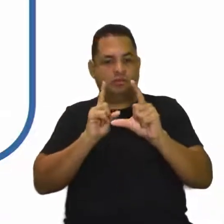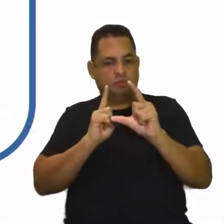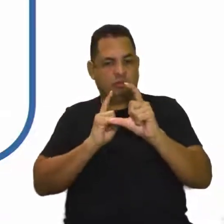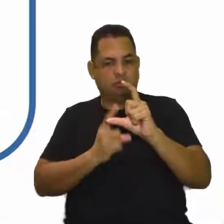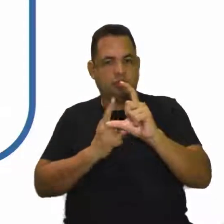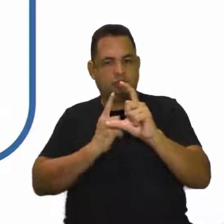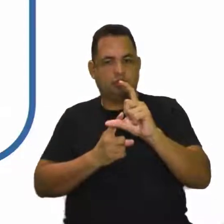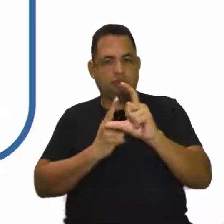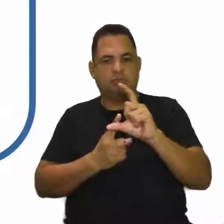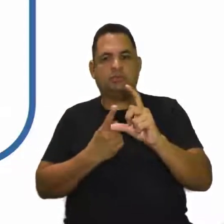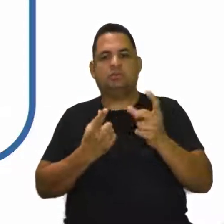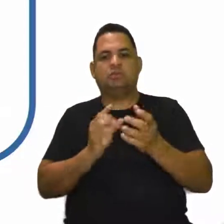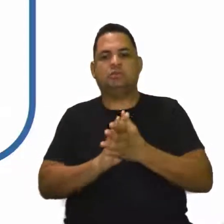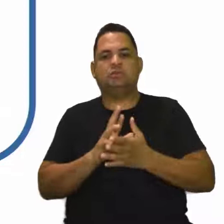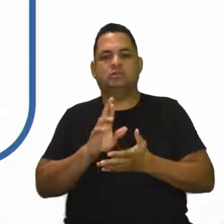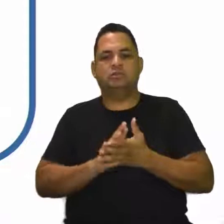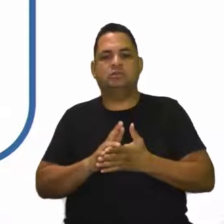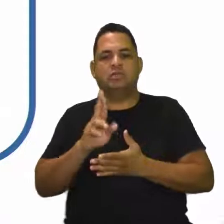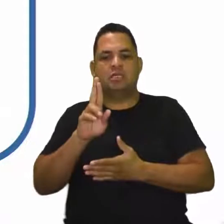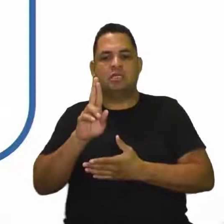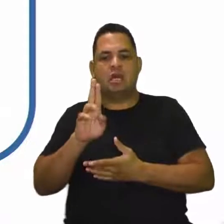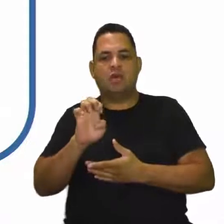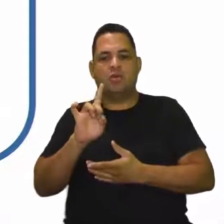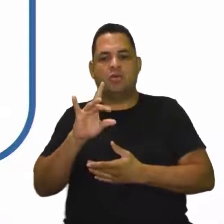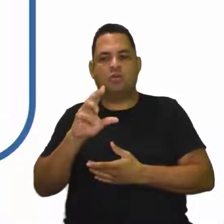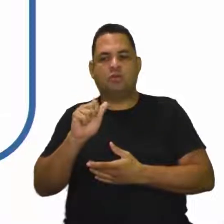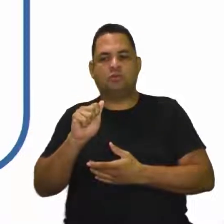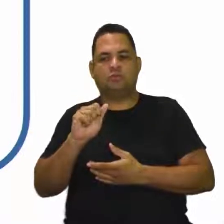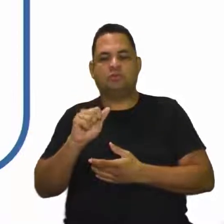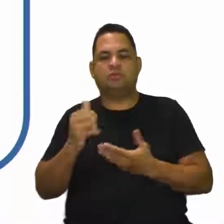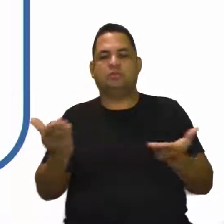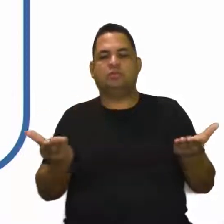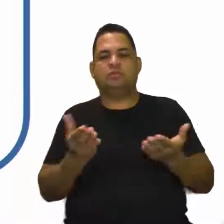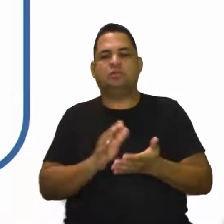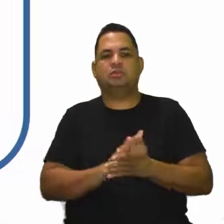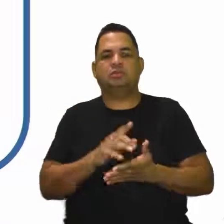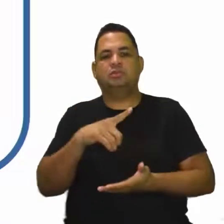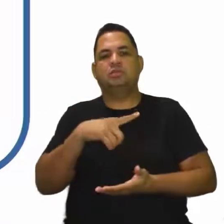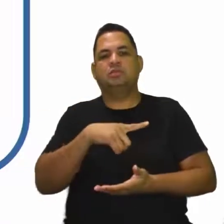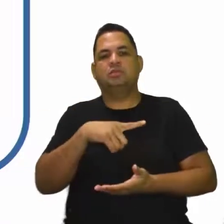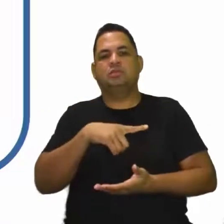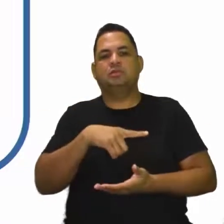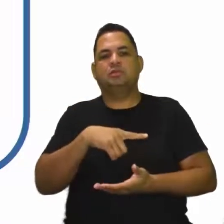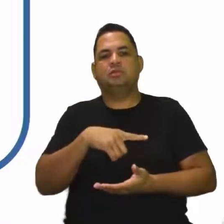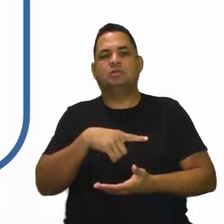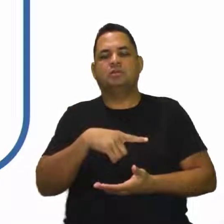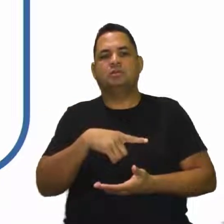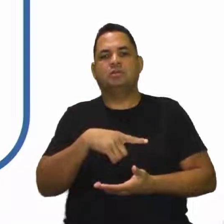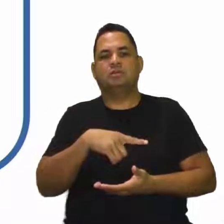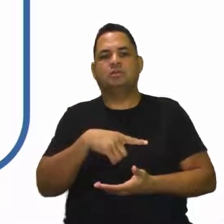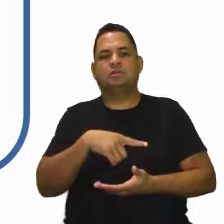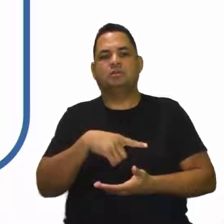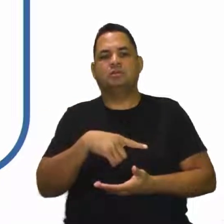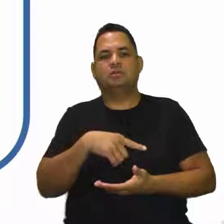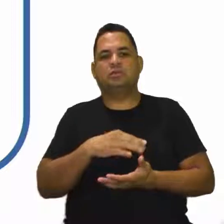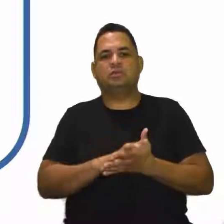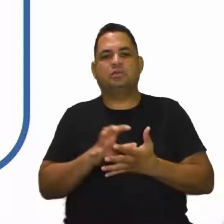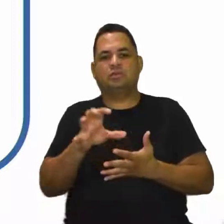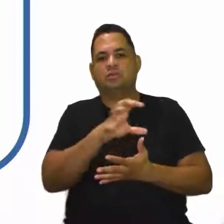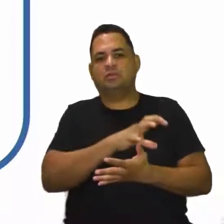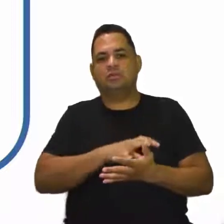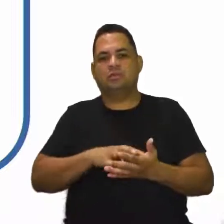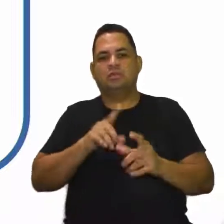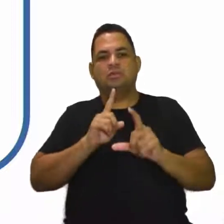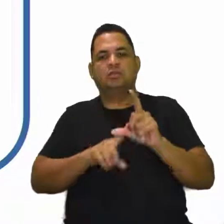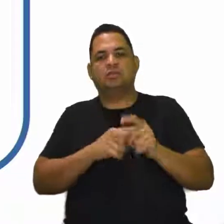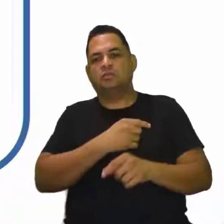parte 1. Então, serão vários assuntos que vocês terão pela frente. Além do mais, as Revoluções